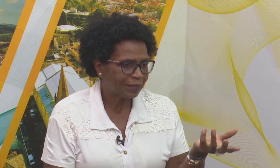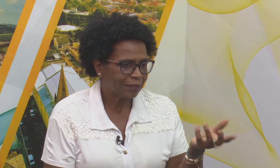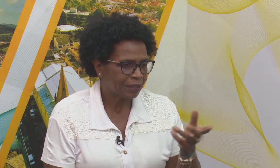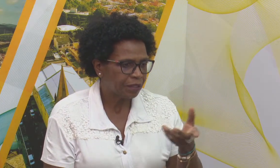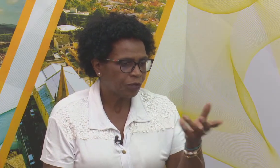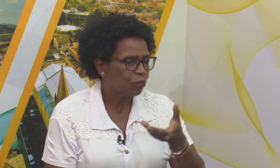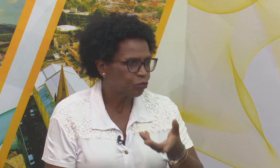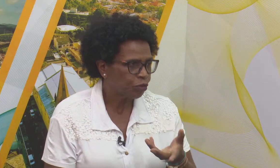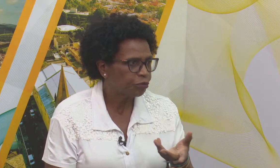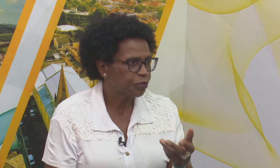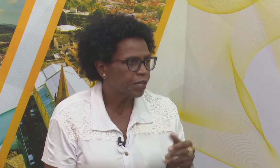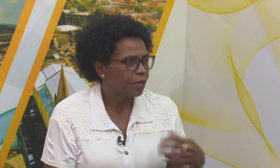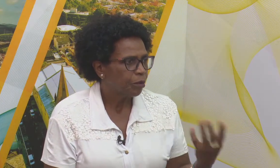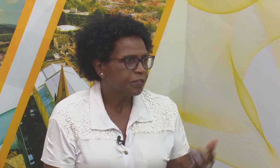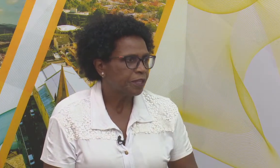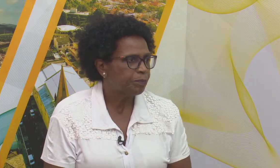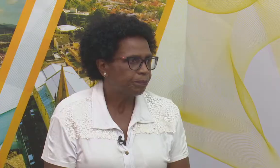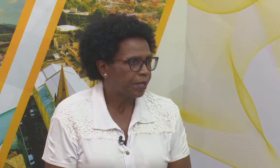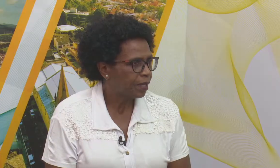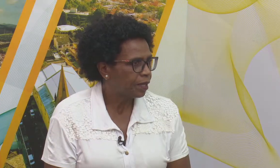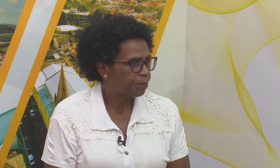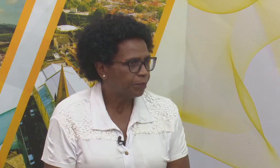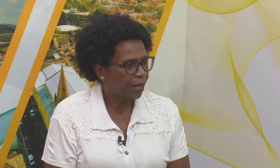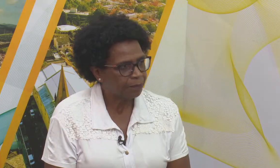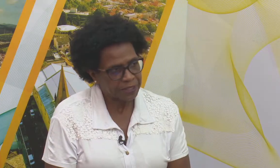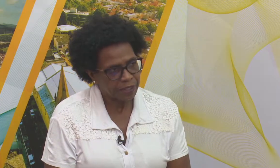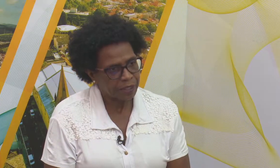o ATA e alguns outros pode ser